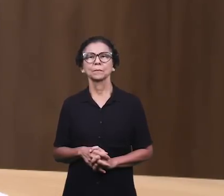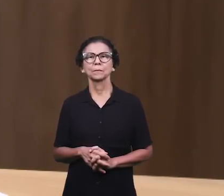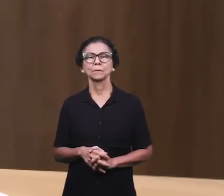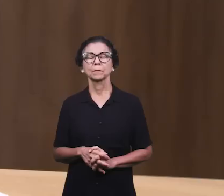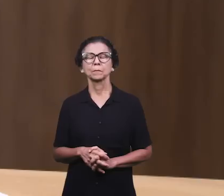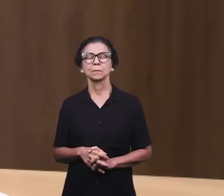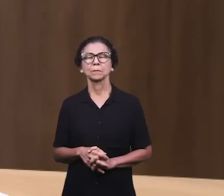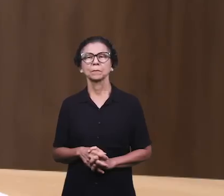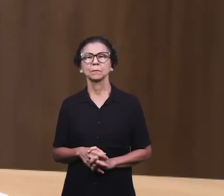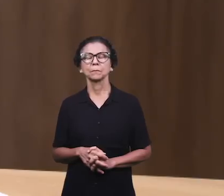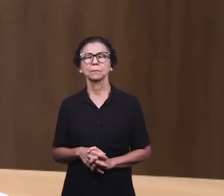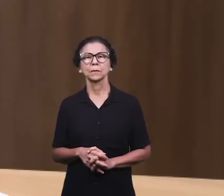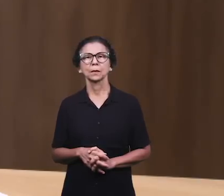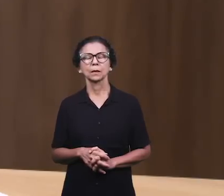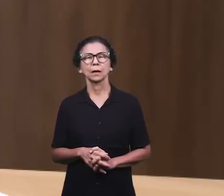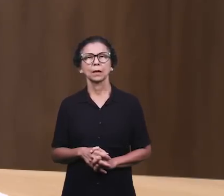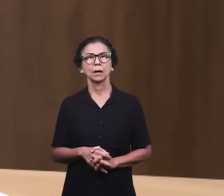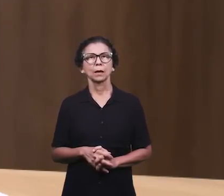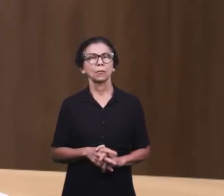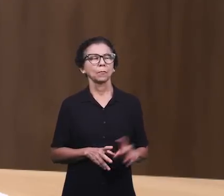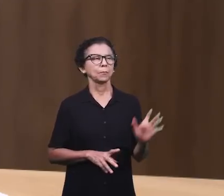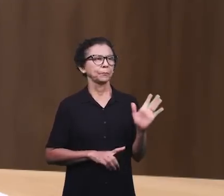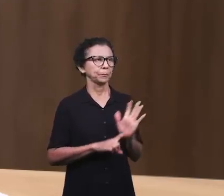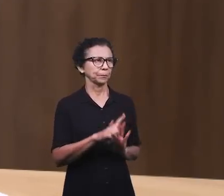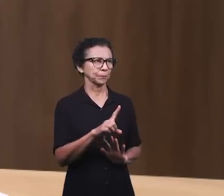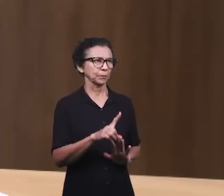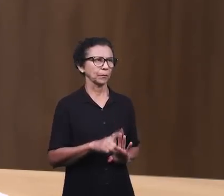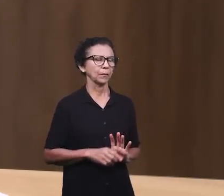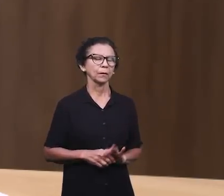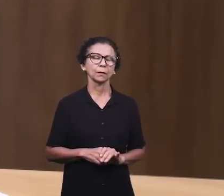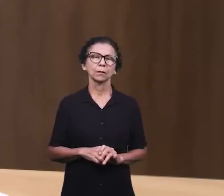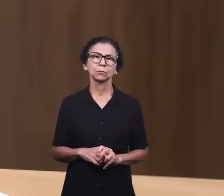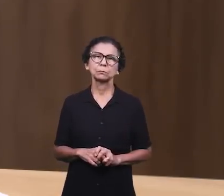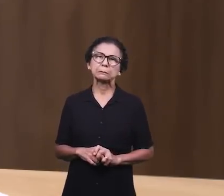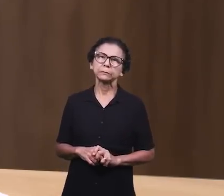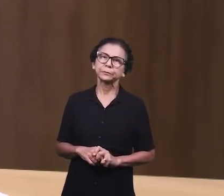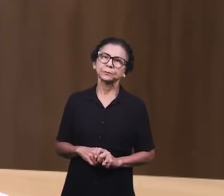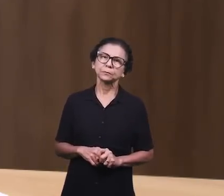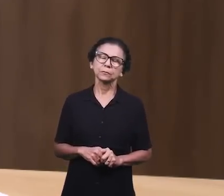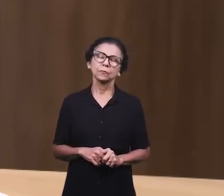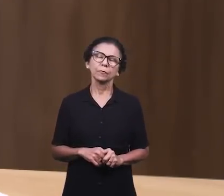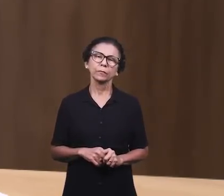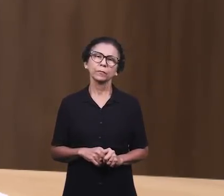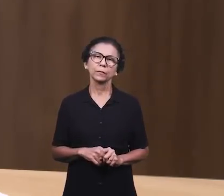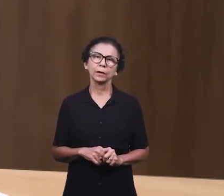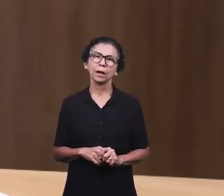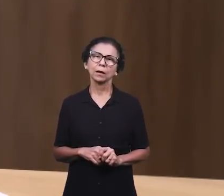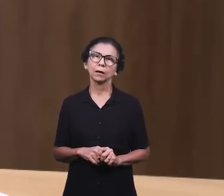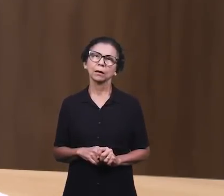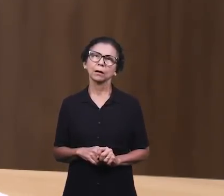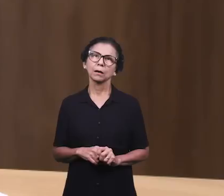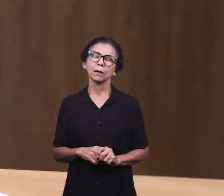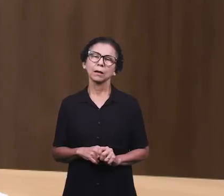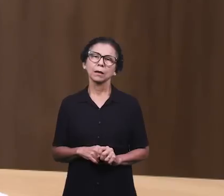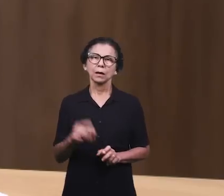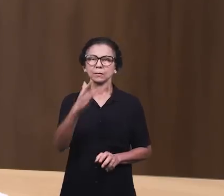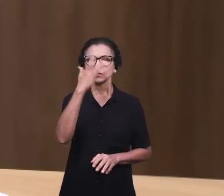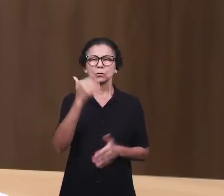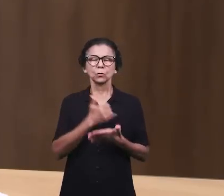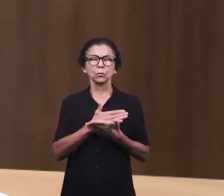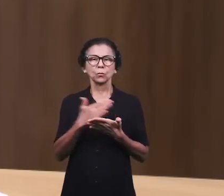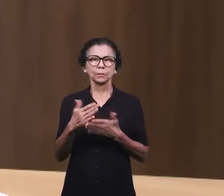seguinte, uma pergunta que sempre se faz às vezes os mais novos fazem. Será